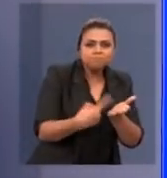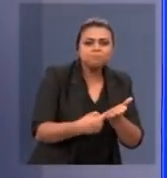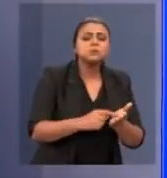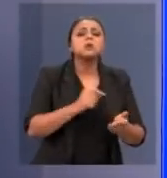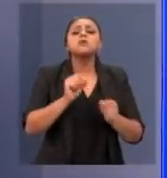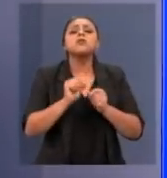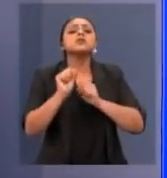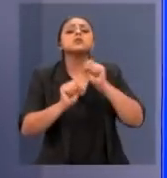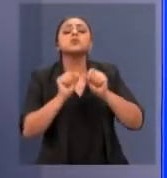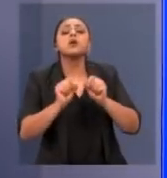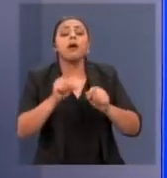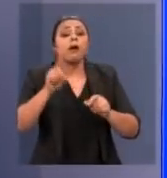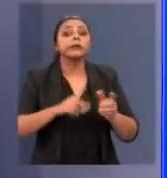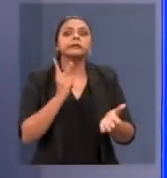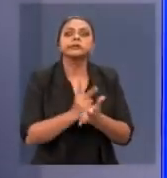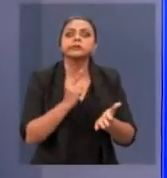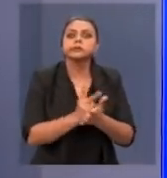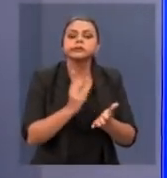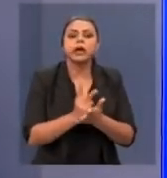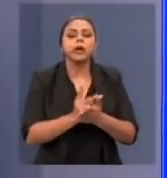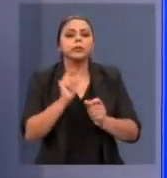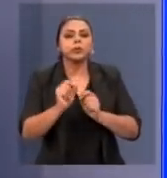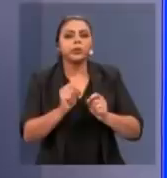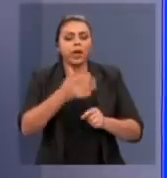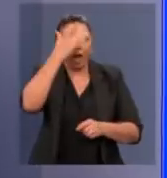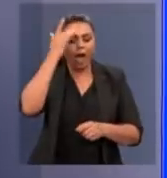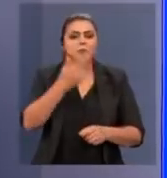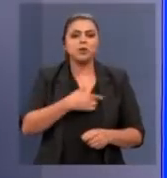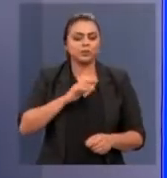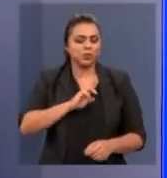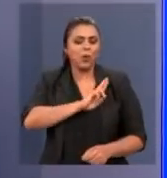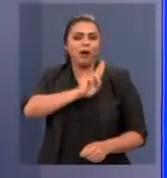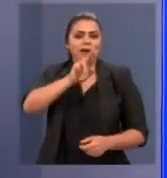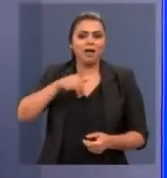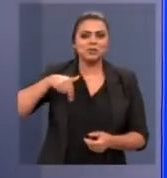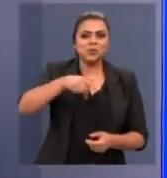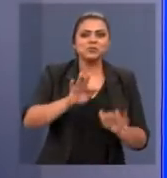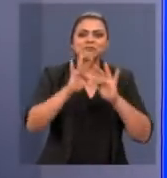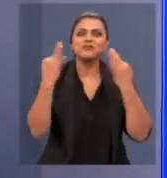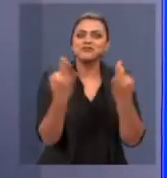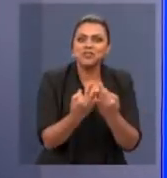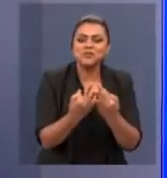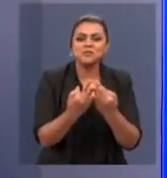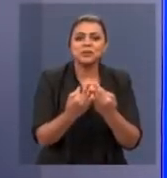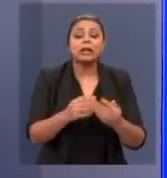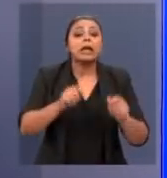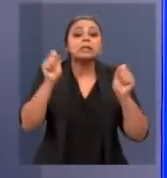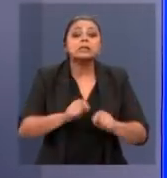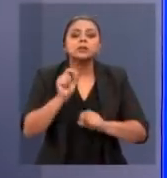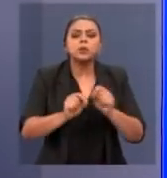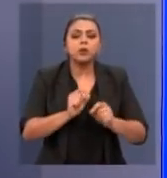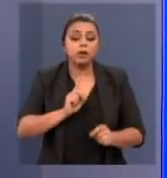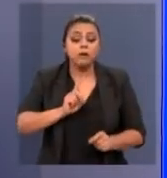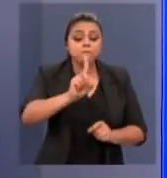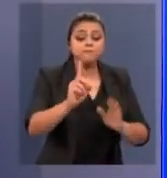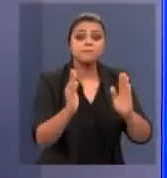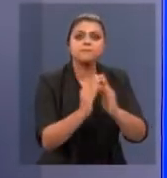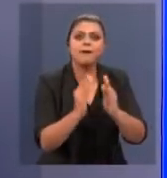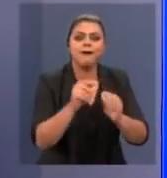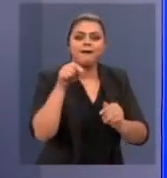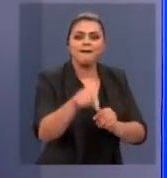vai fazer o exame é o agente da família quem vai cuidar do internamento é agenda da família isso permite que uma economia de escala